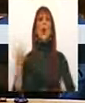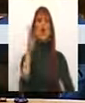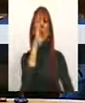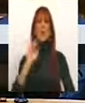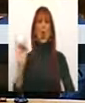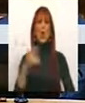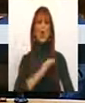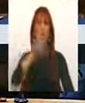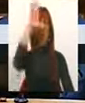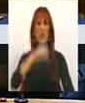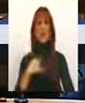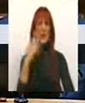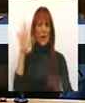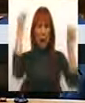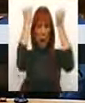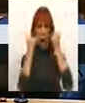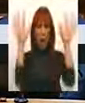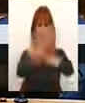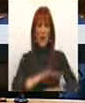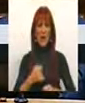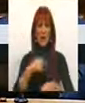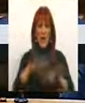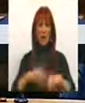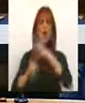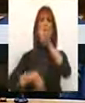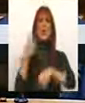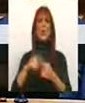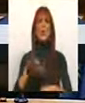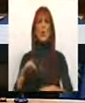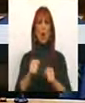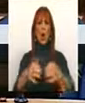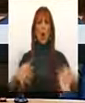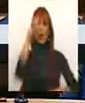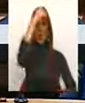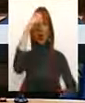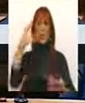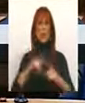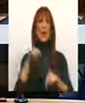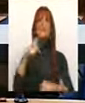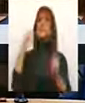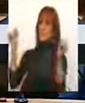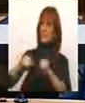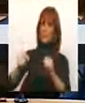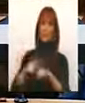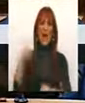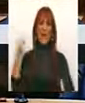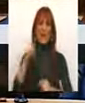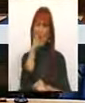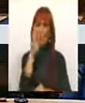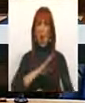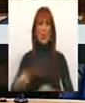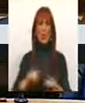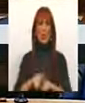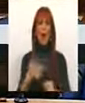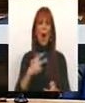operacional? E o Sr. Ministro tentou enganar esta Câmara. Depois chegou a Petrógão no domingo e aí confirmou que a diretiva operacional